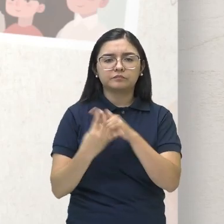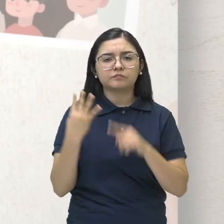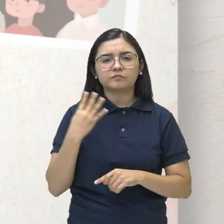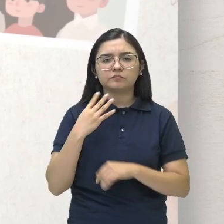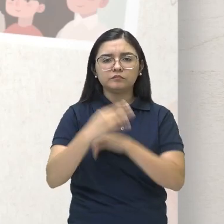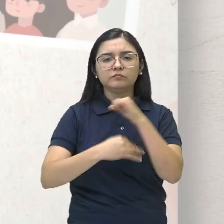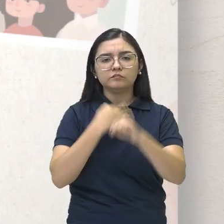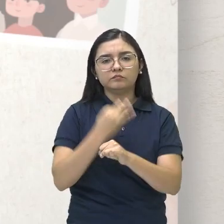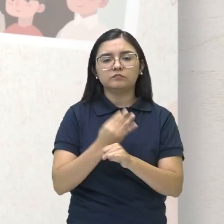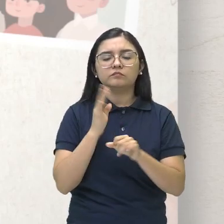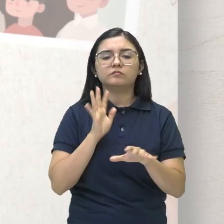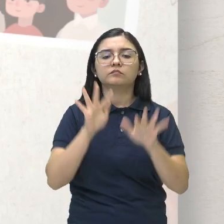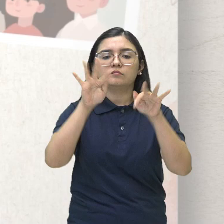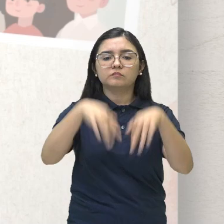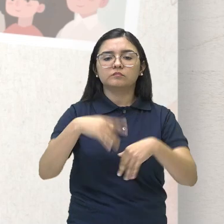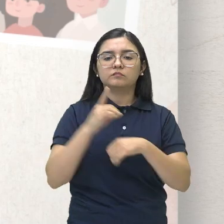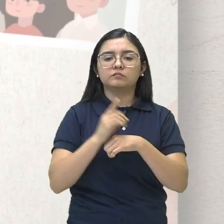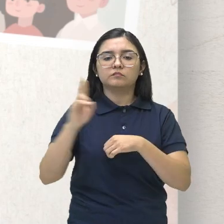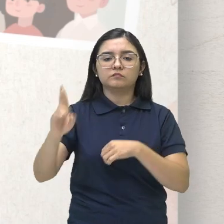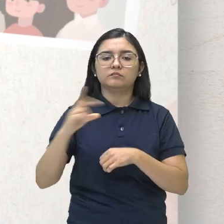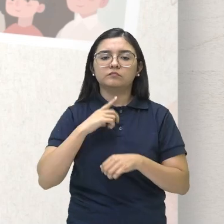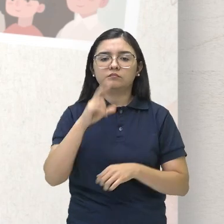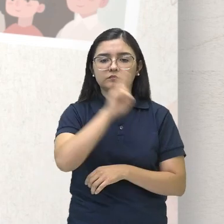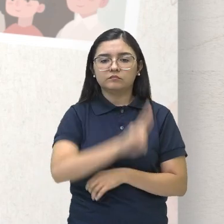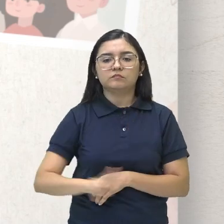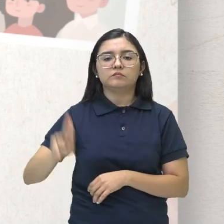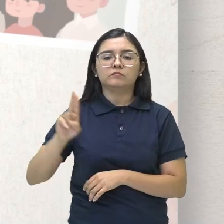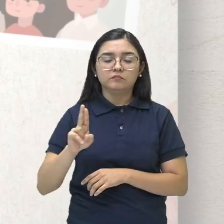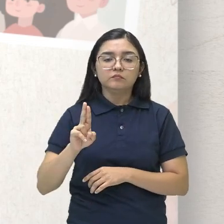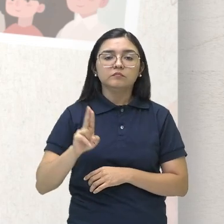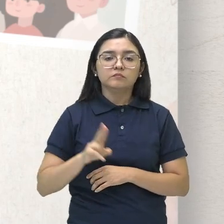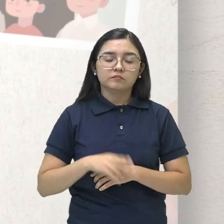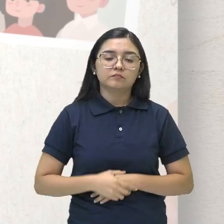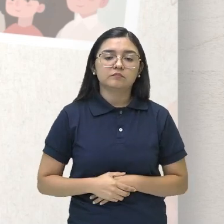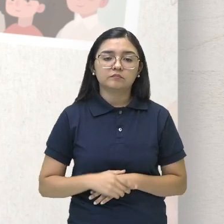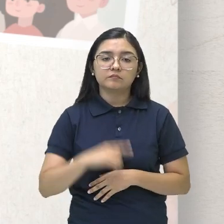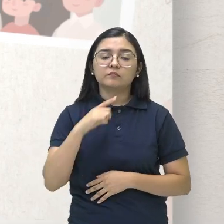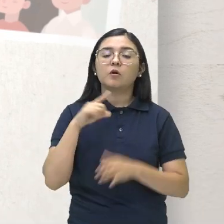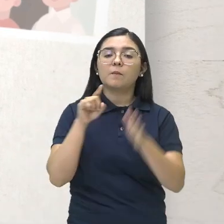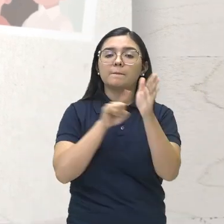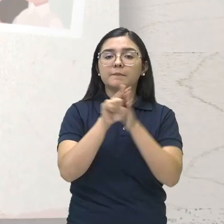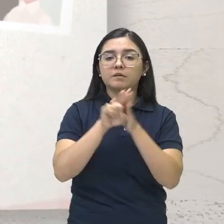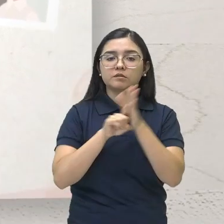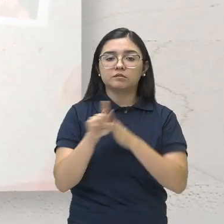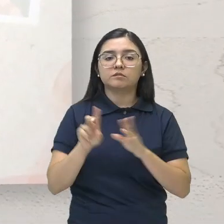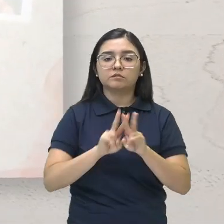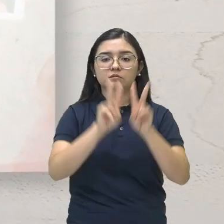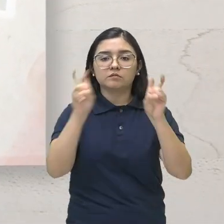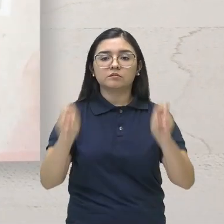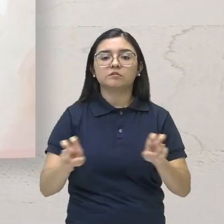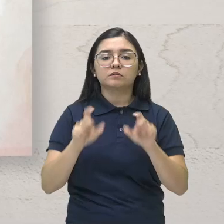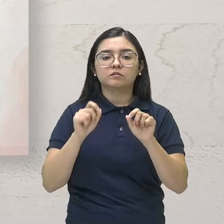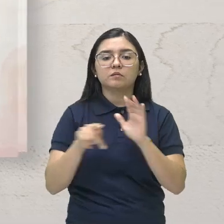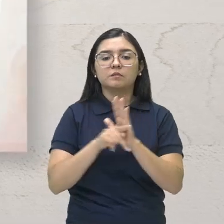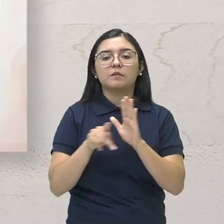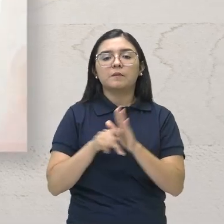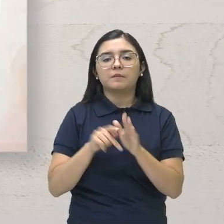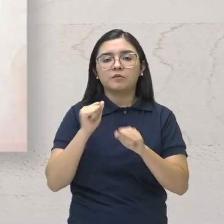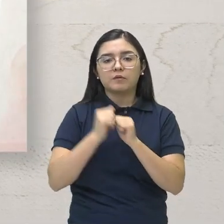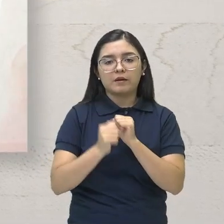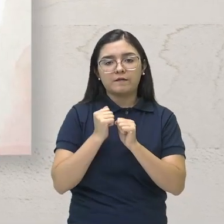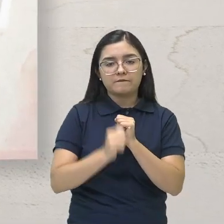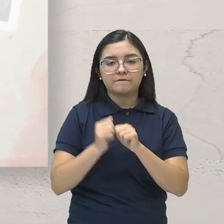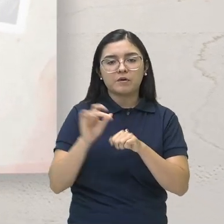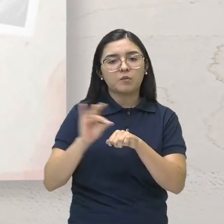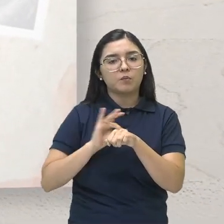depois, concluiu o doutorado na Universidade de Cambridge, com uma pesquisa sobre a porosidade do carvão.